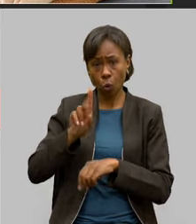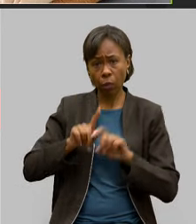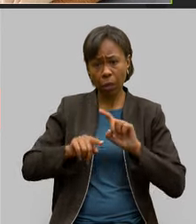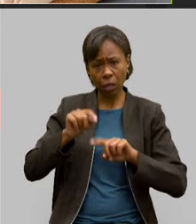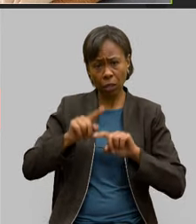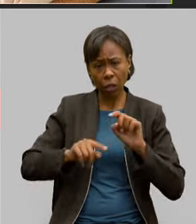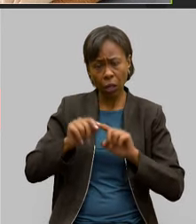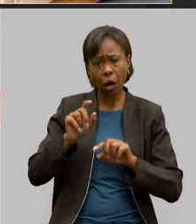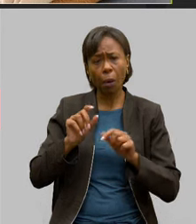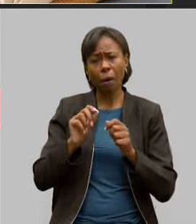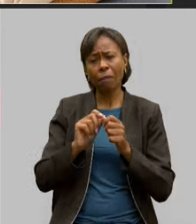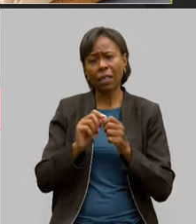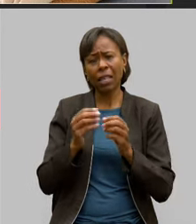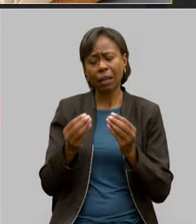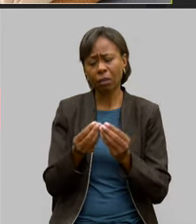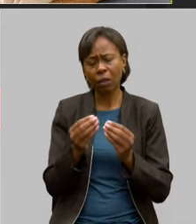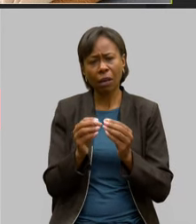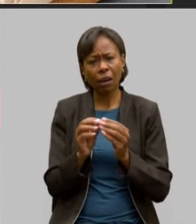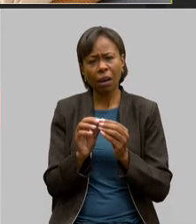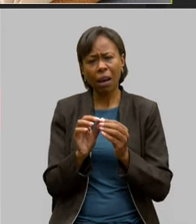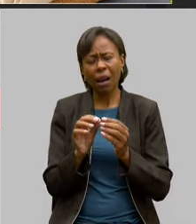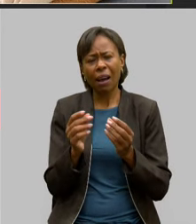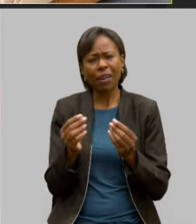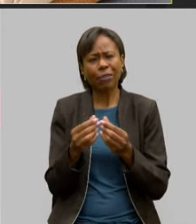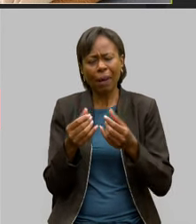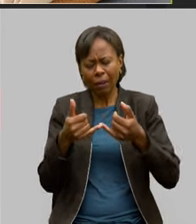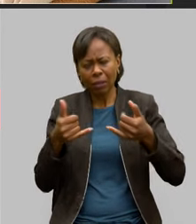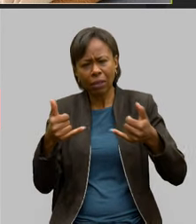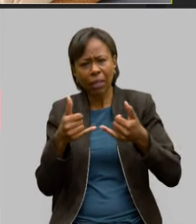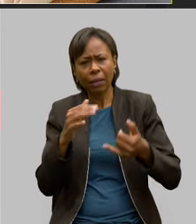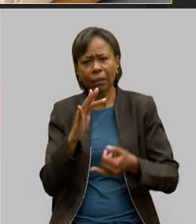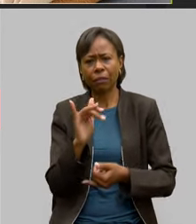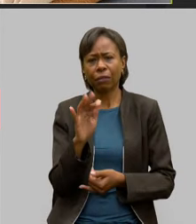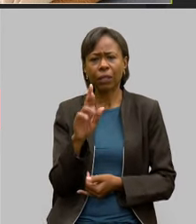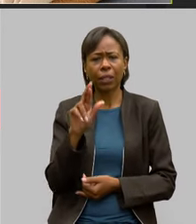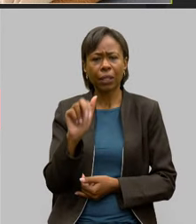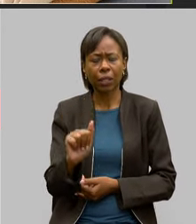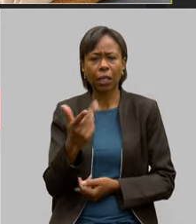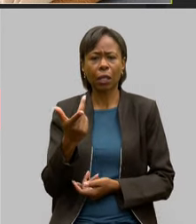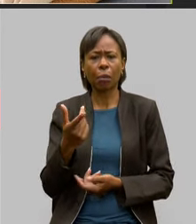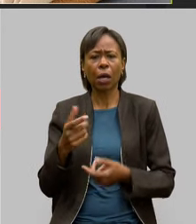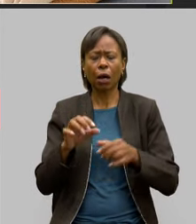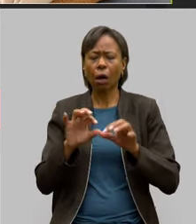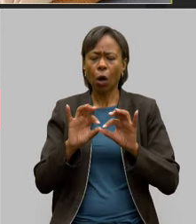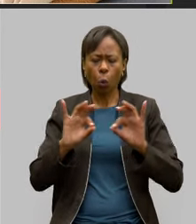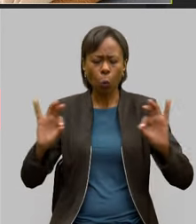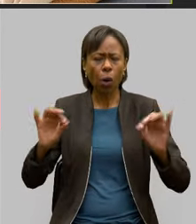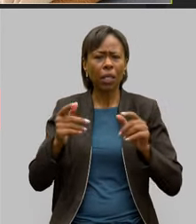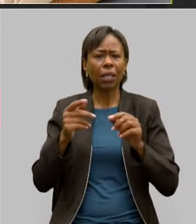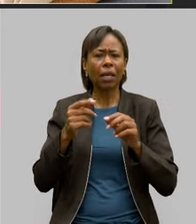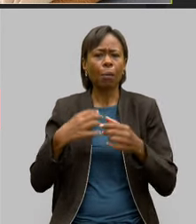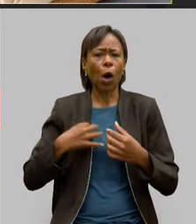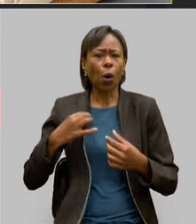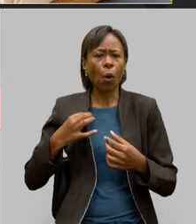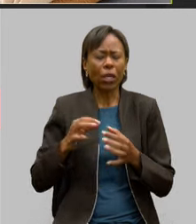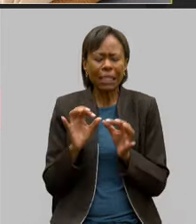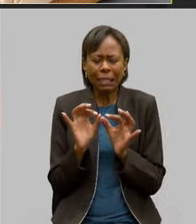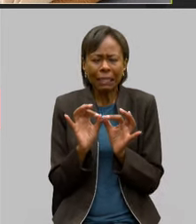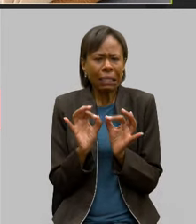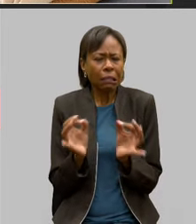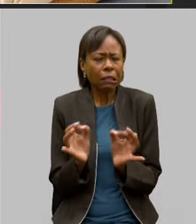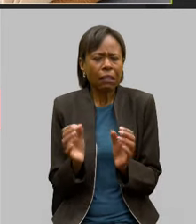cordas até roupa extremamente fina porque essa é a fibra mais longa com maior